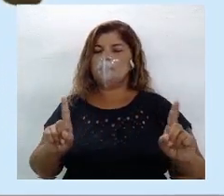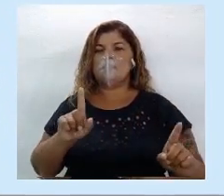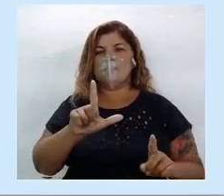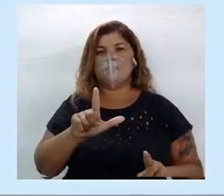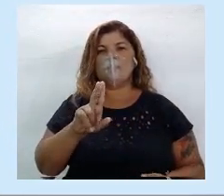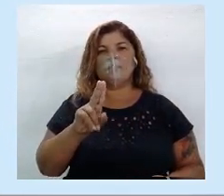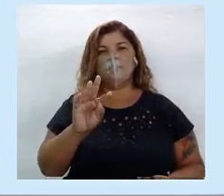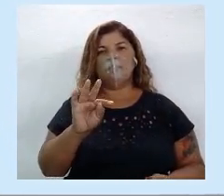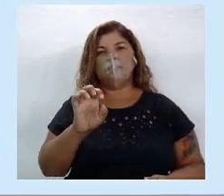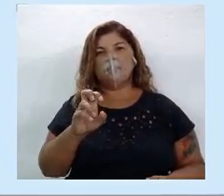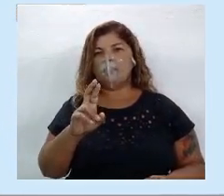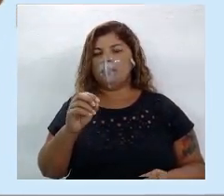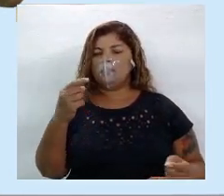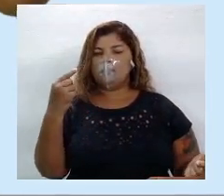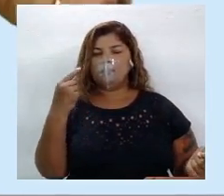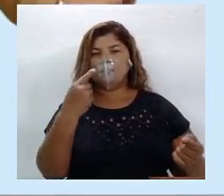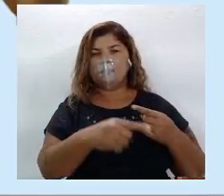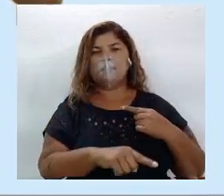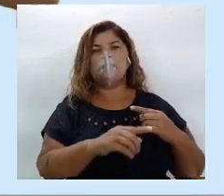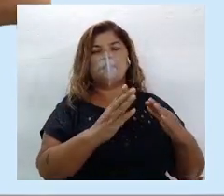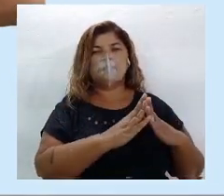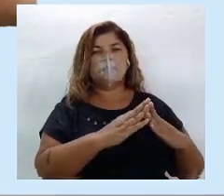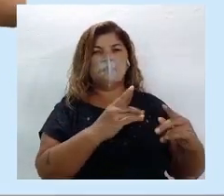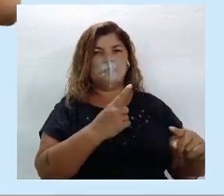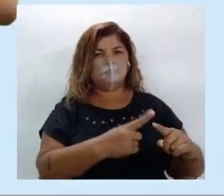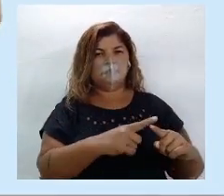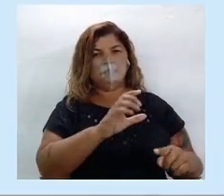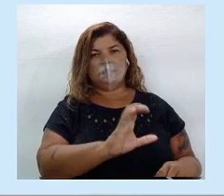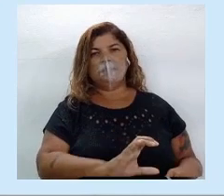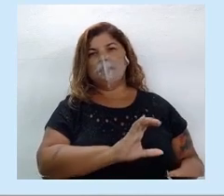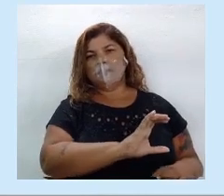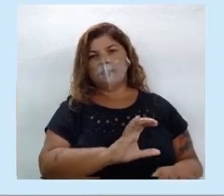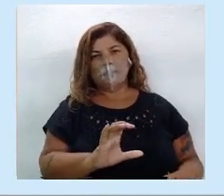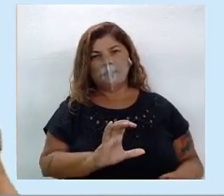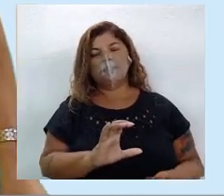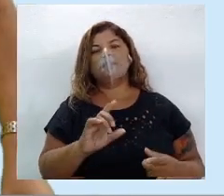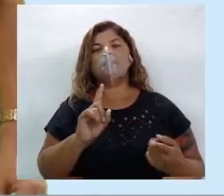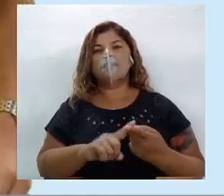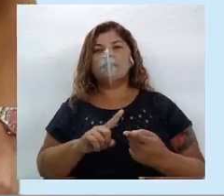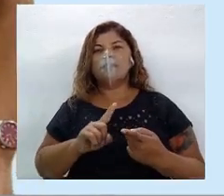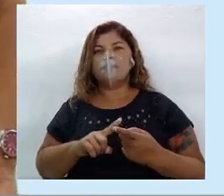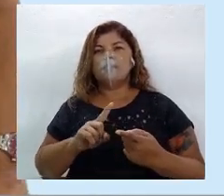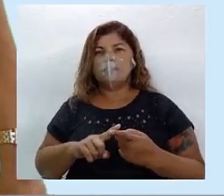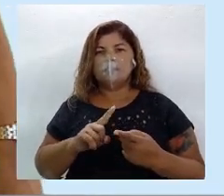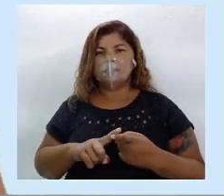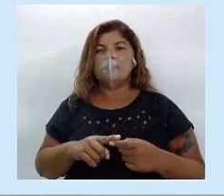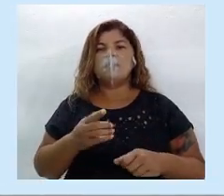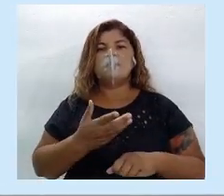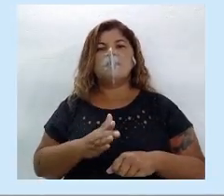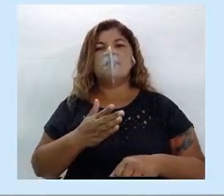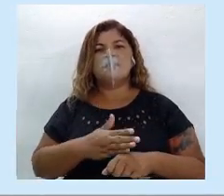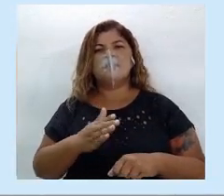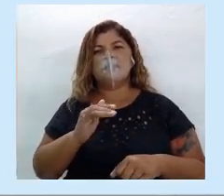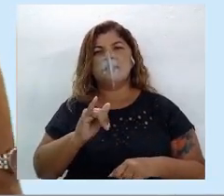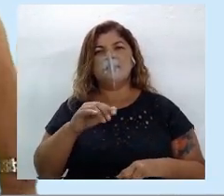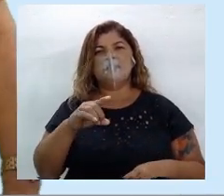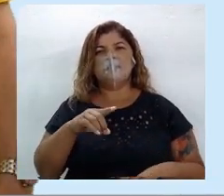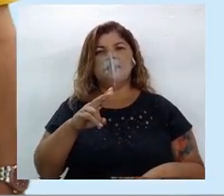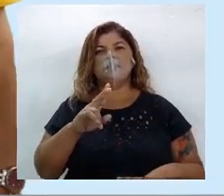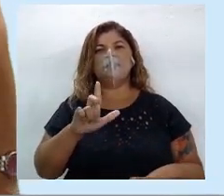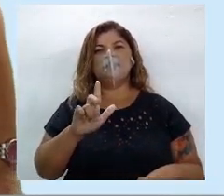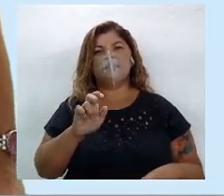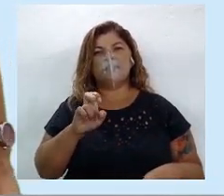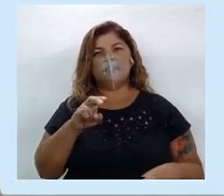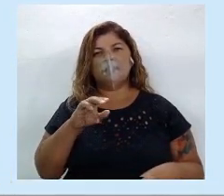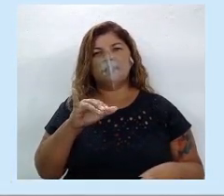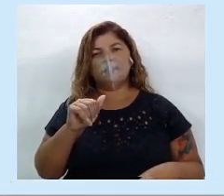Lutero divergiu com a Igreja de Roma, certo? E além também das práticas das indulgências que nós